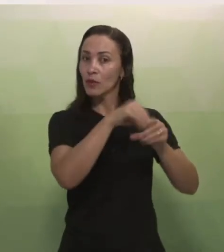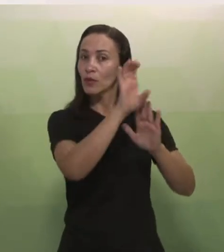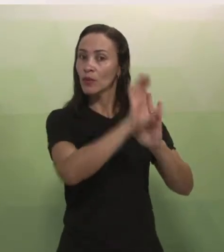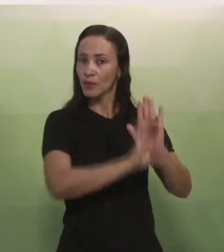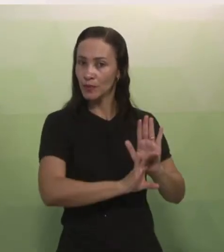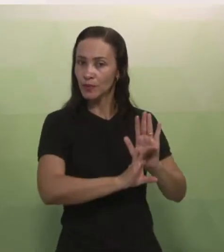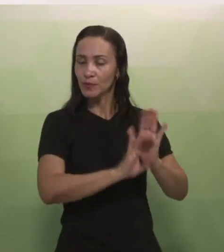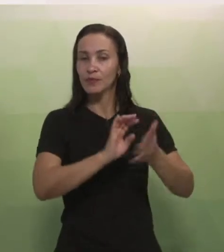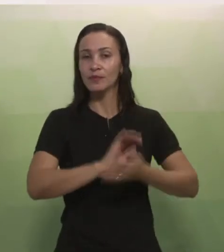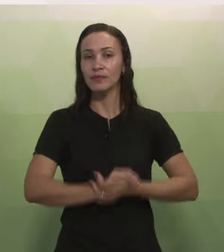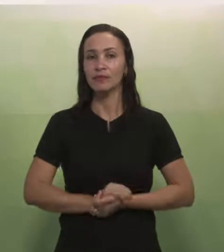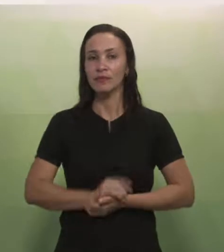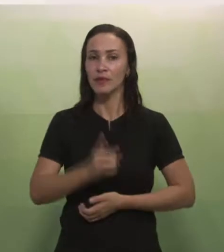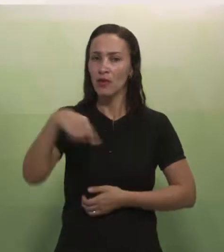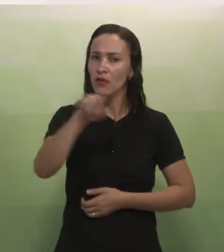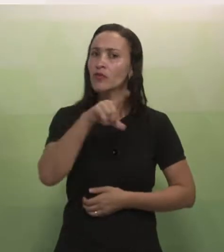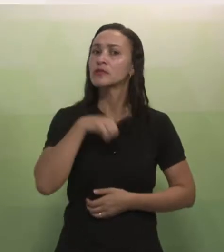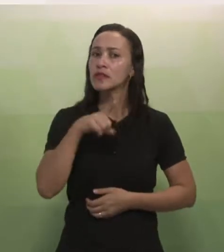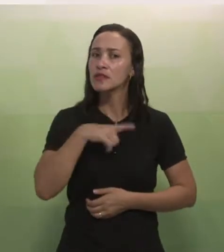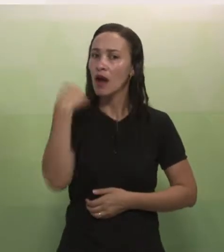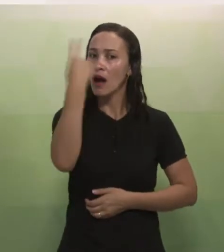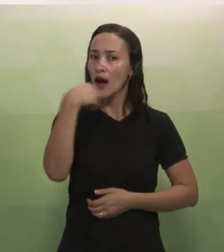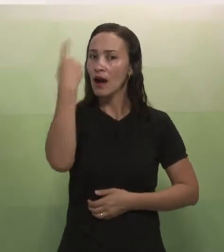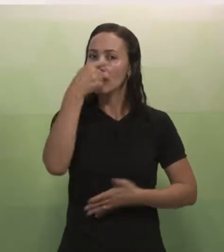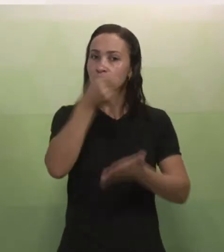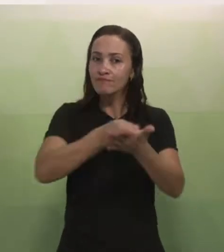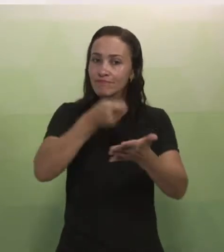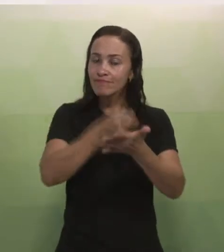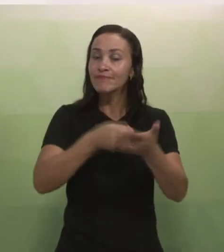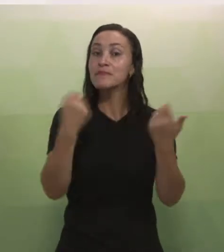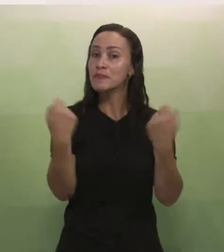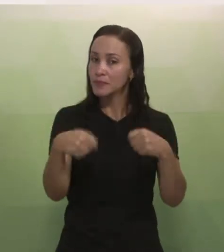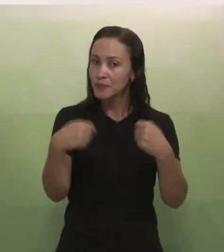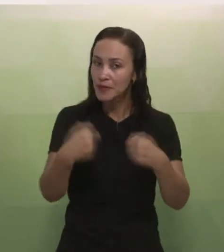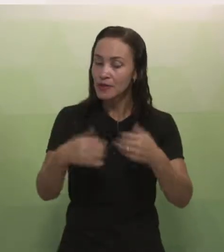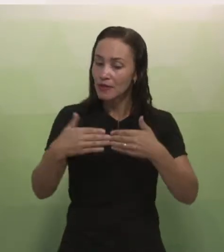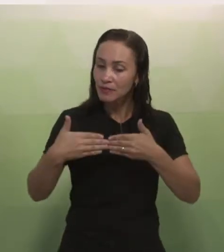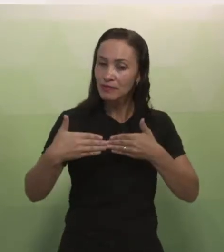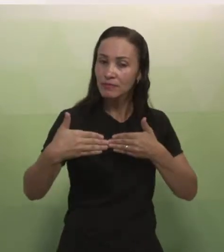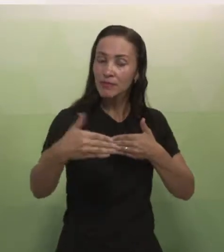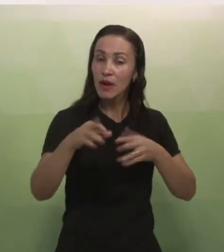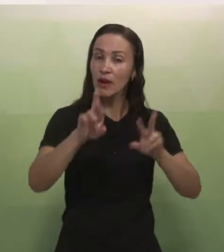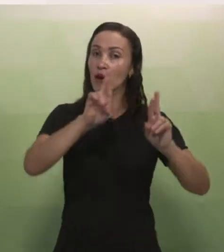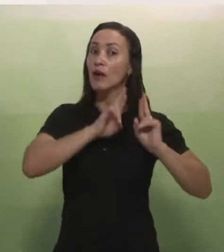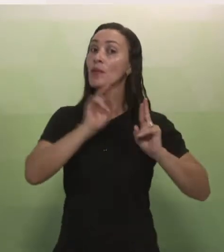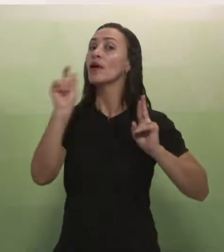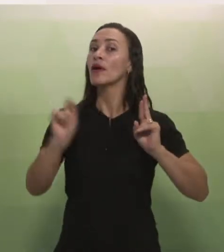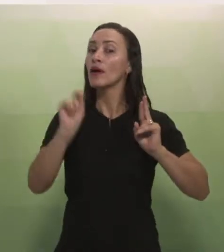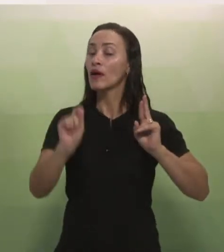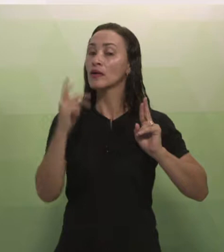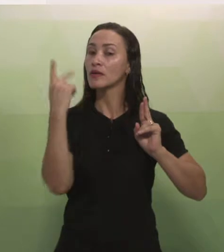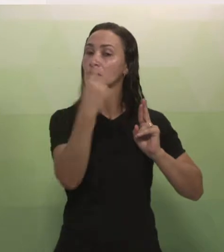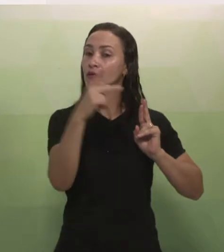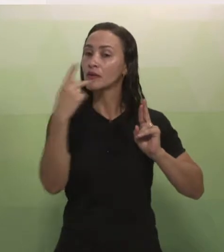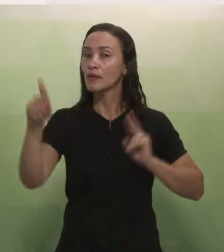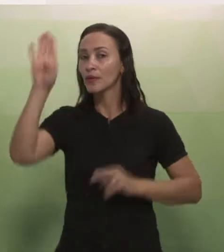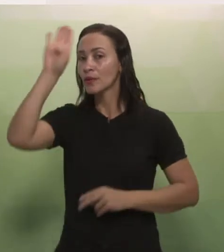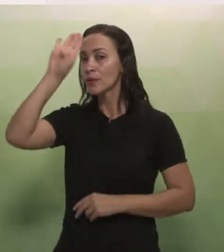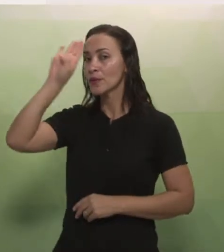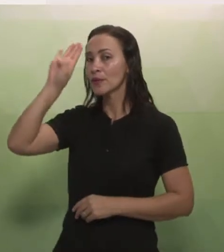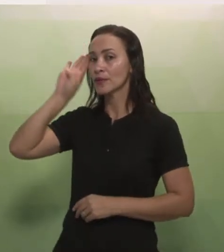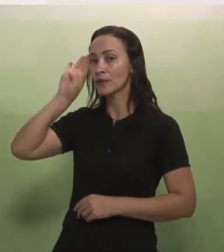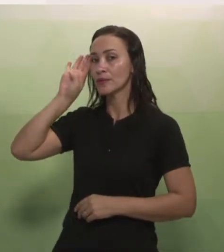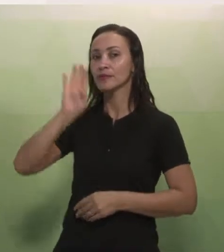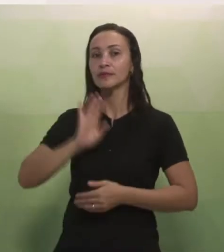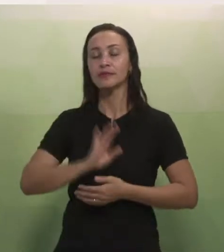curricular. Você tem uma carga horária obrigatória a ser cumprida, que é de responsabilidade do